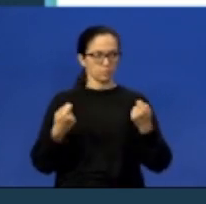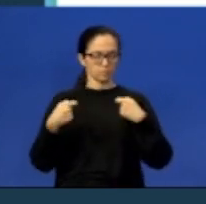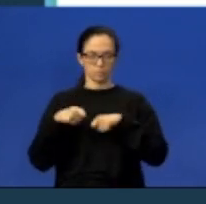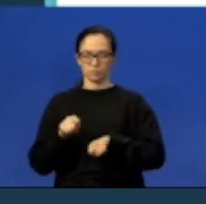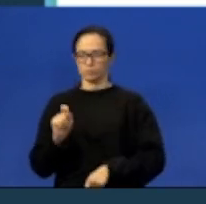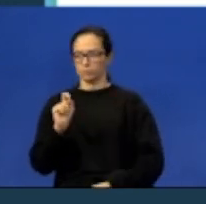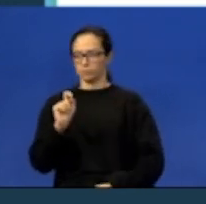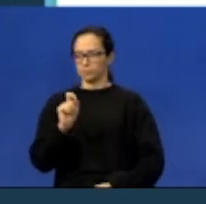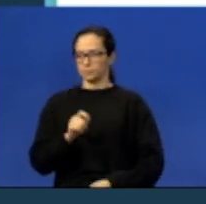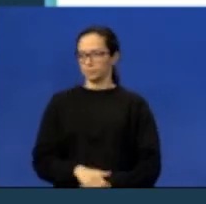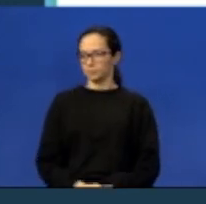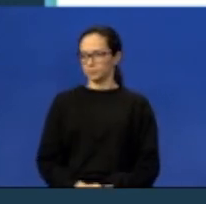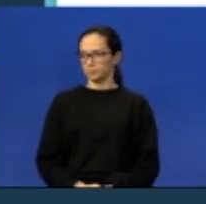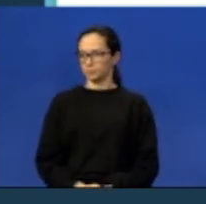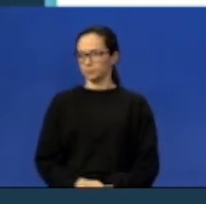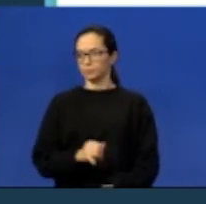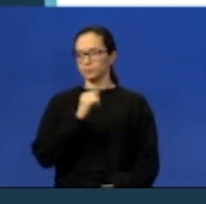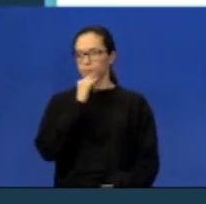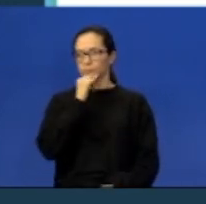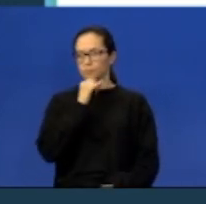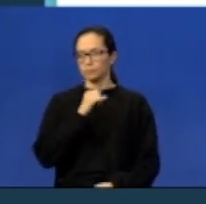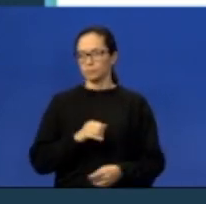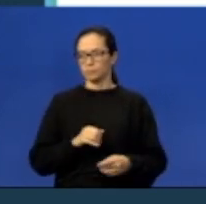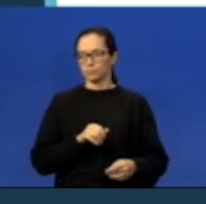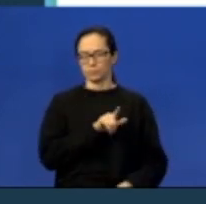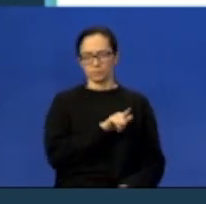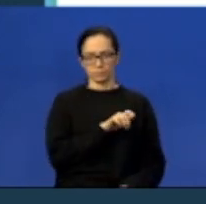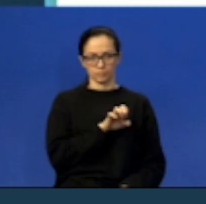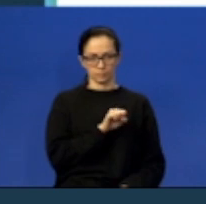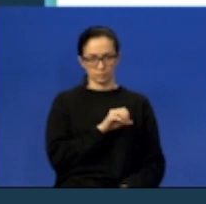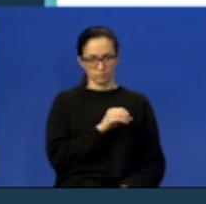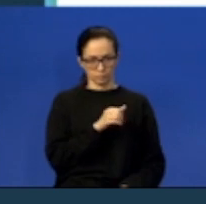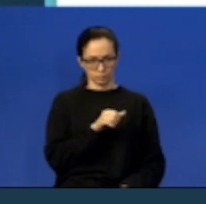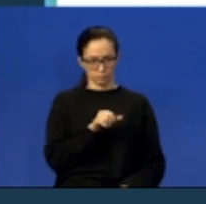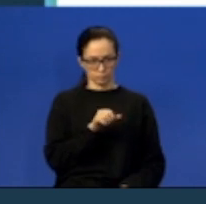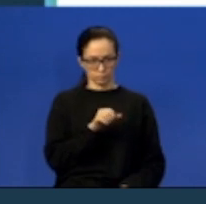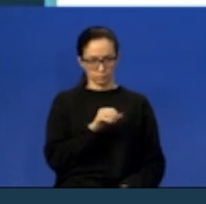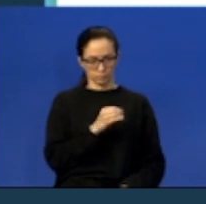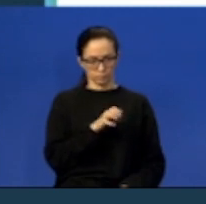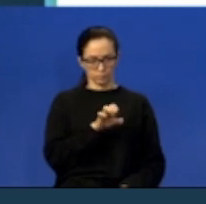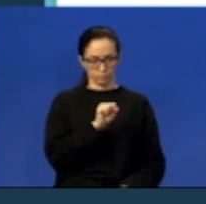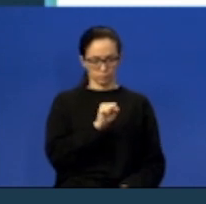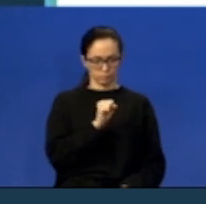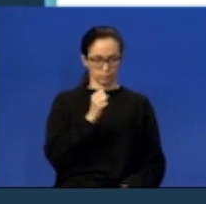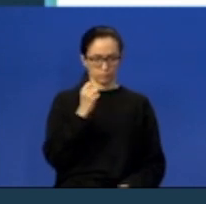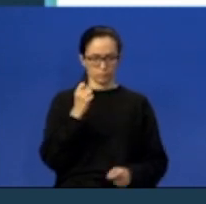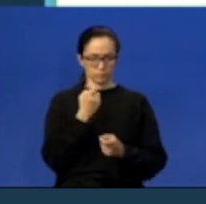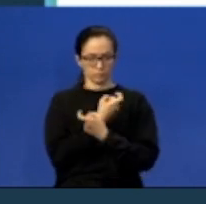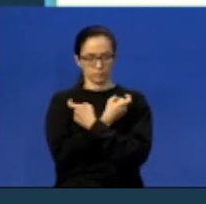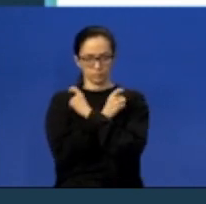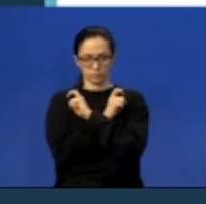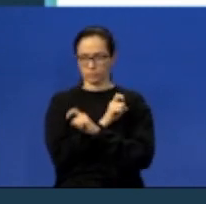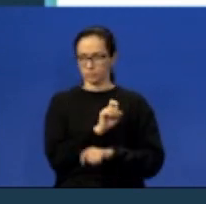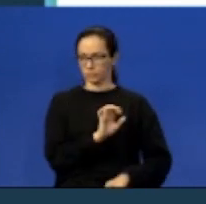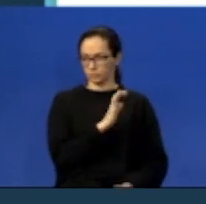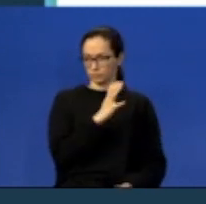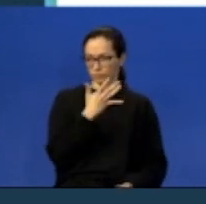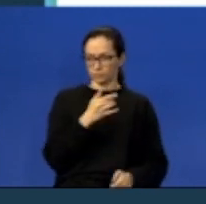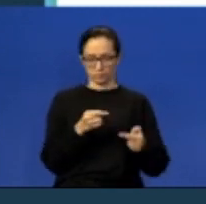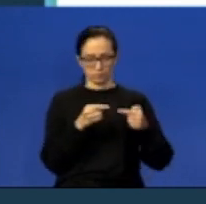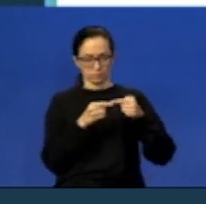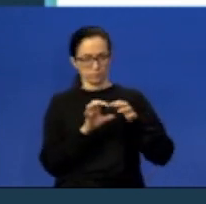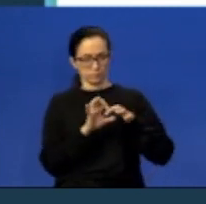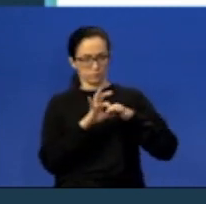gente observa, por exemplo, nas lesões musculoesqueléticas. Então, a tomografia ela é utilizada principalmente para lesões